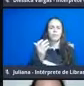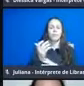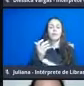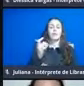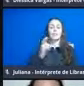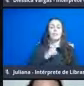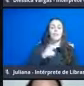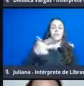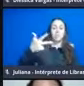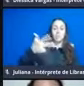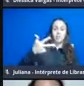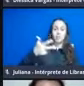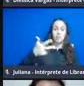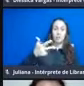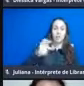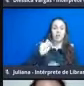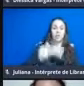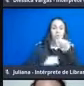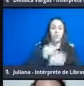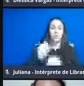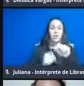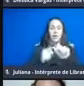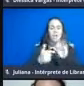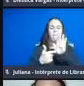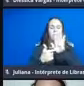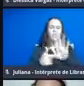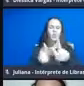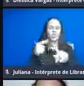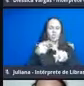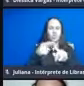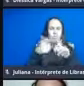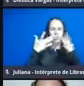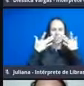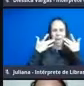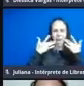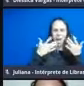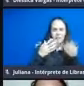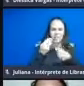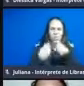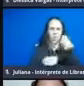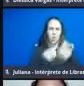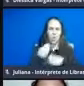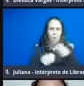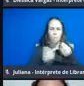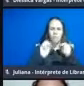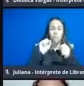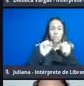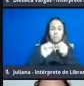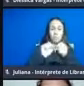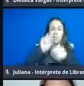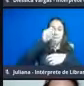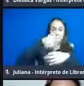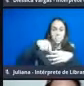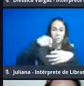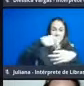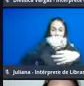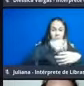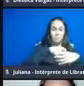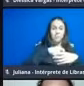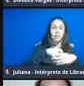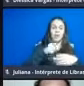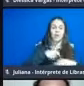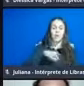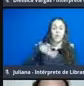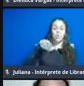foi da encenação sobre a polinização. Então, foi convidado cinco alunos para se posicionarem diante aos demais,